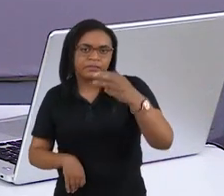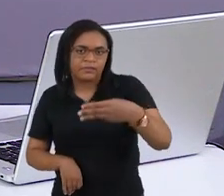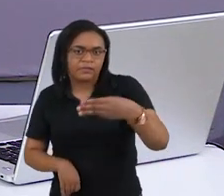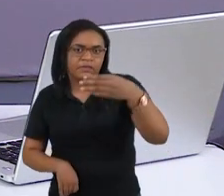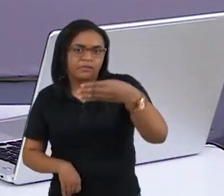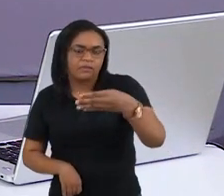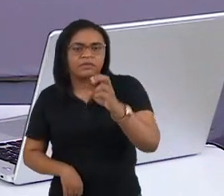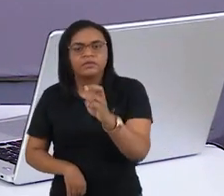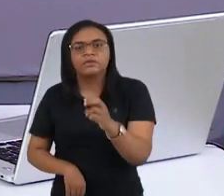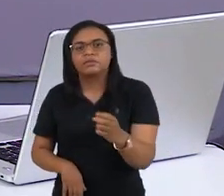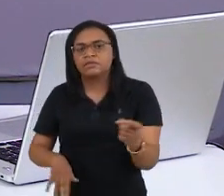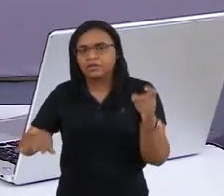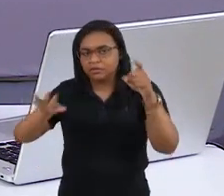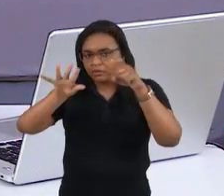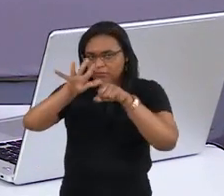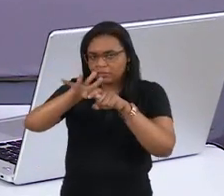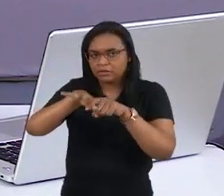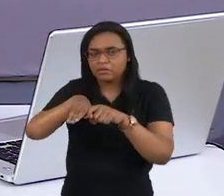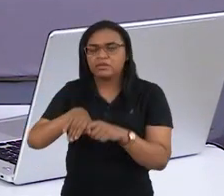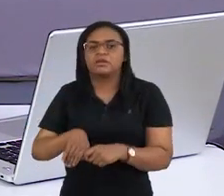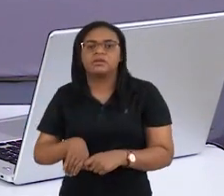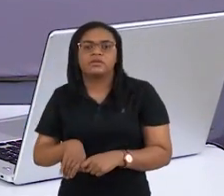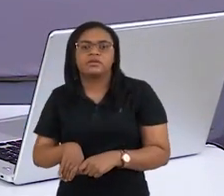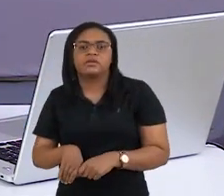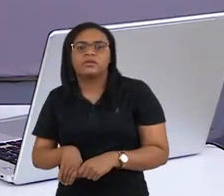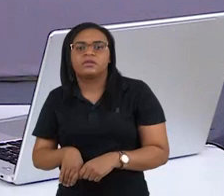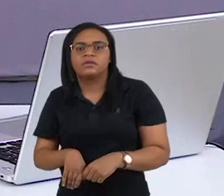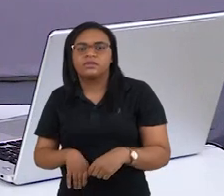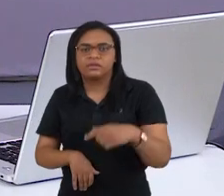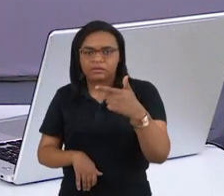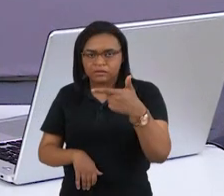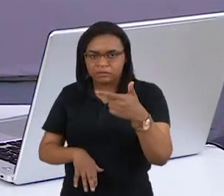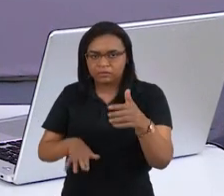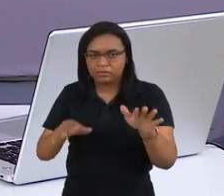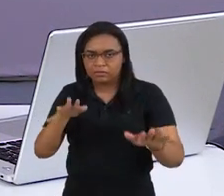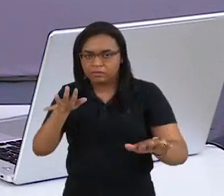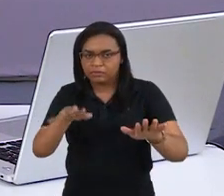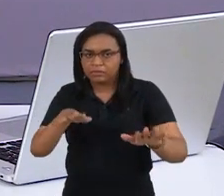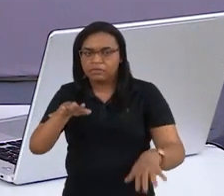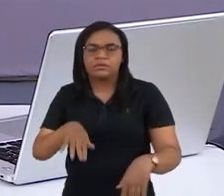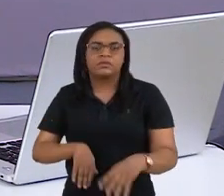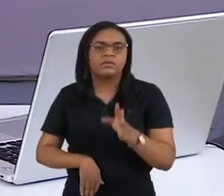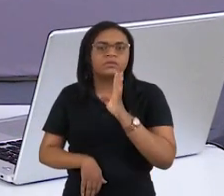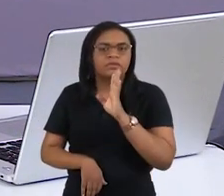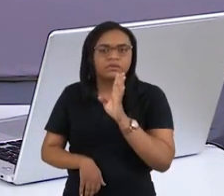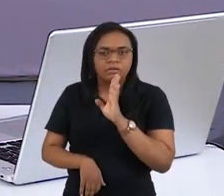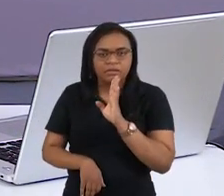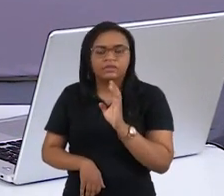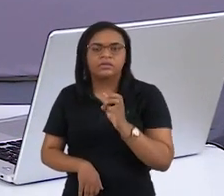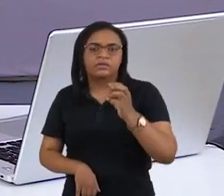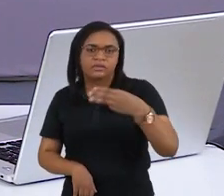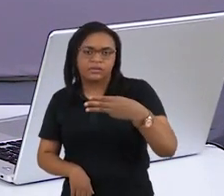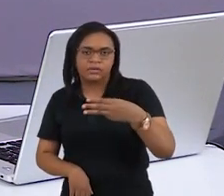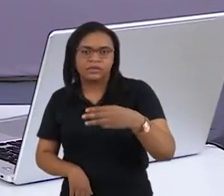cada enunciado, tá? Então, a regra de 3 simples envolve duas grandezas, onde você conhece 3 e